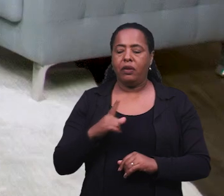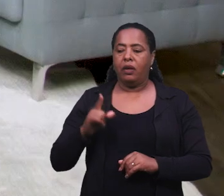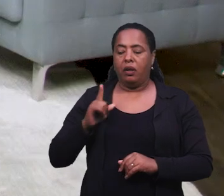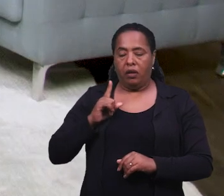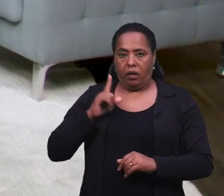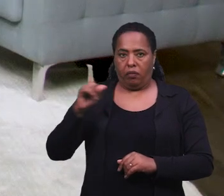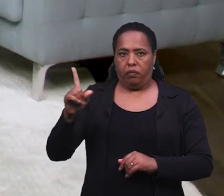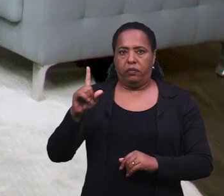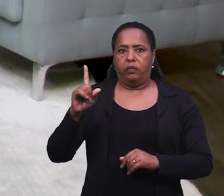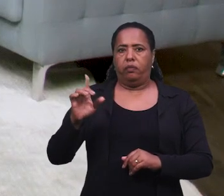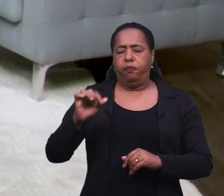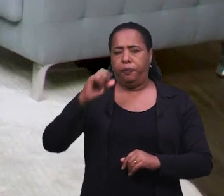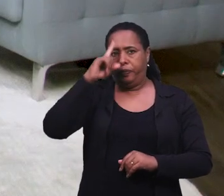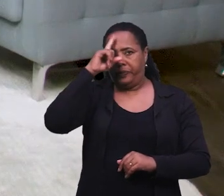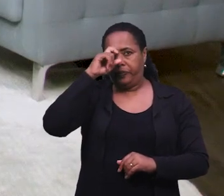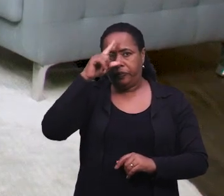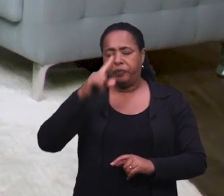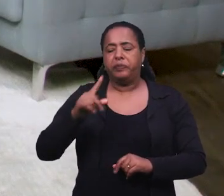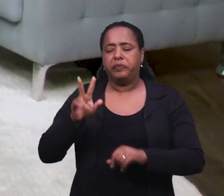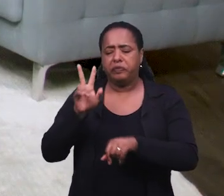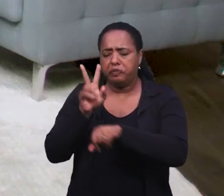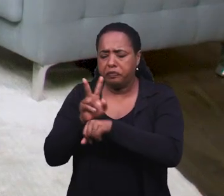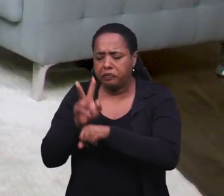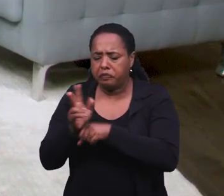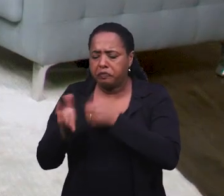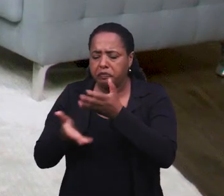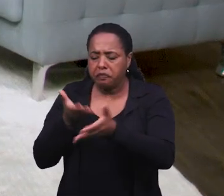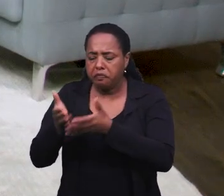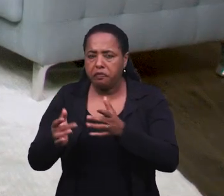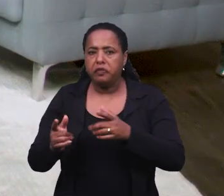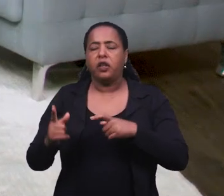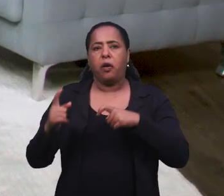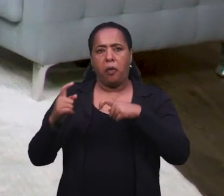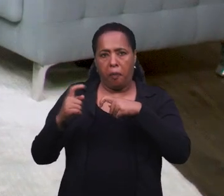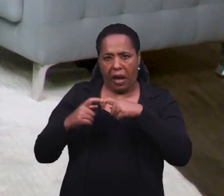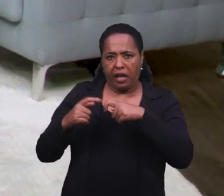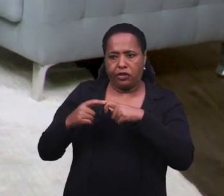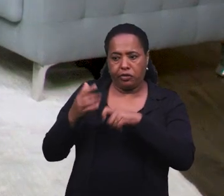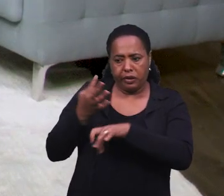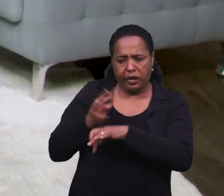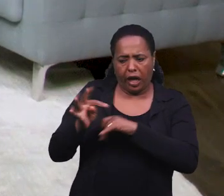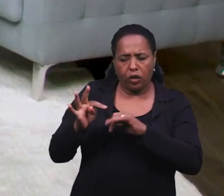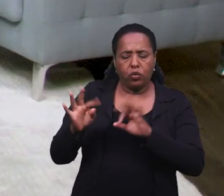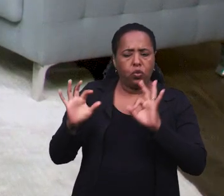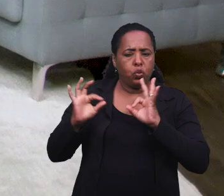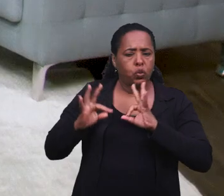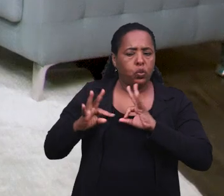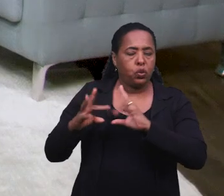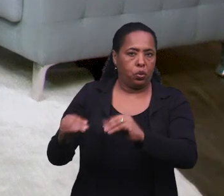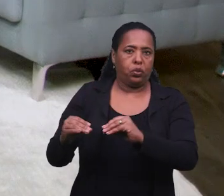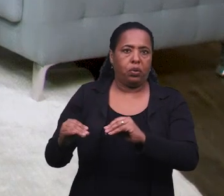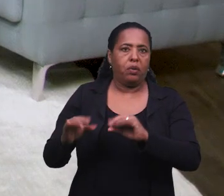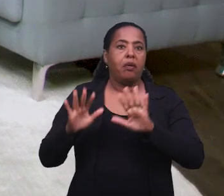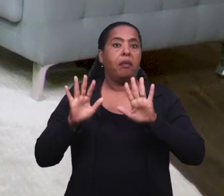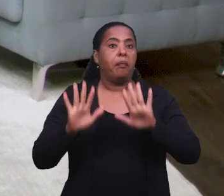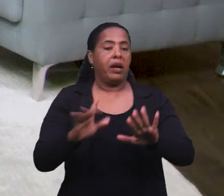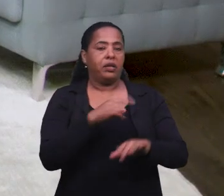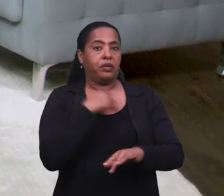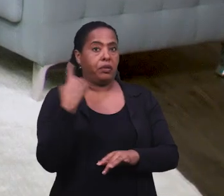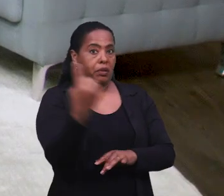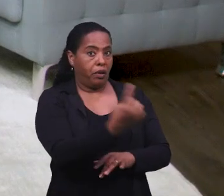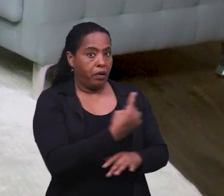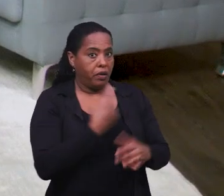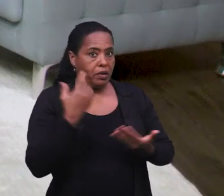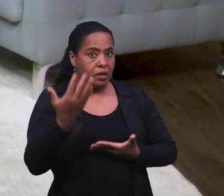é a visita do médico que passa, fala que está tudo bem e vai embora, não. Fica ali um pouquinho com ele, conversa um pouquinho com ele, né?